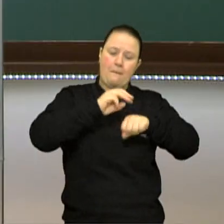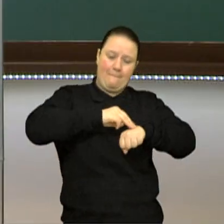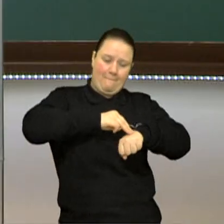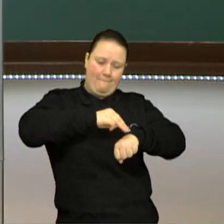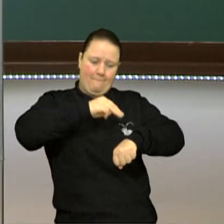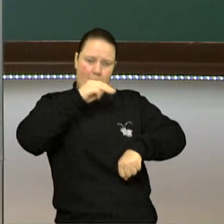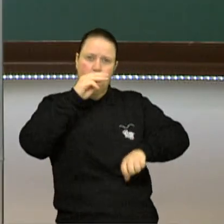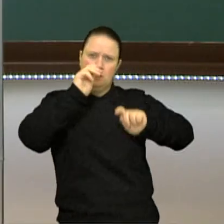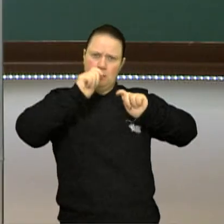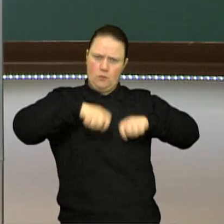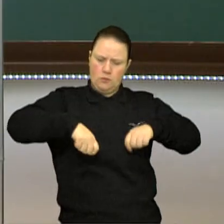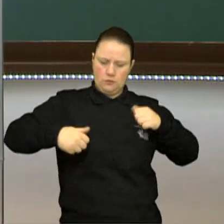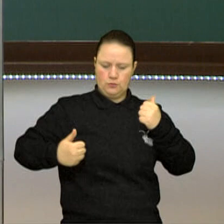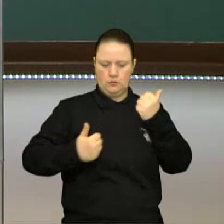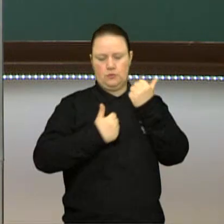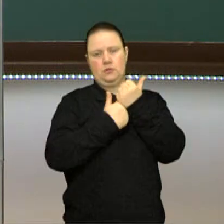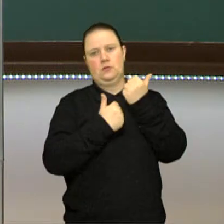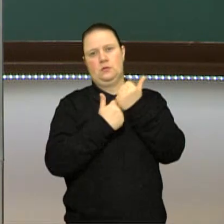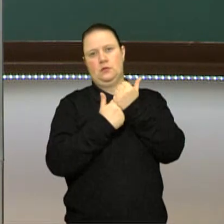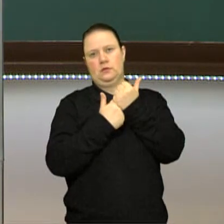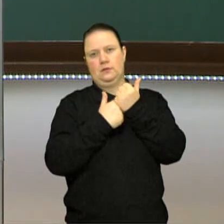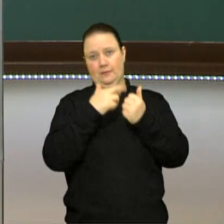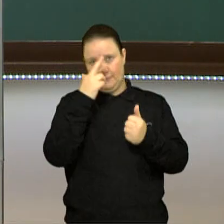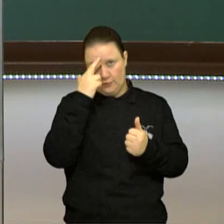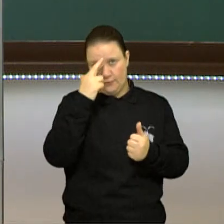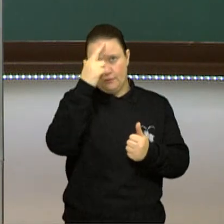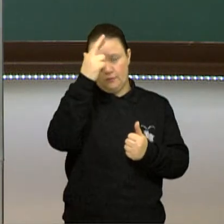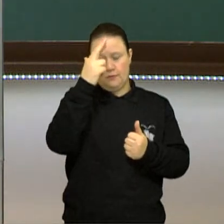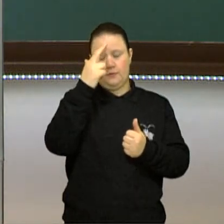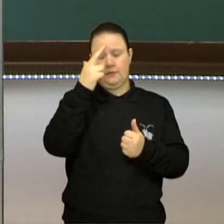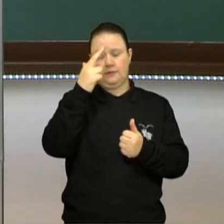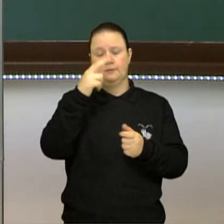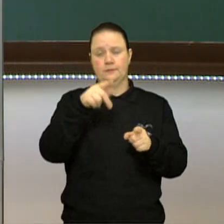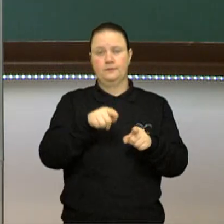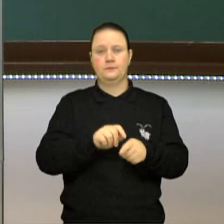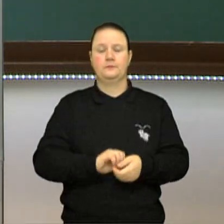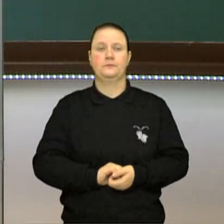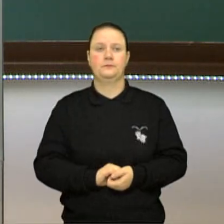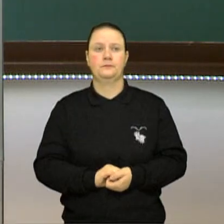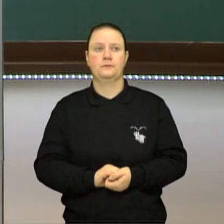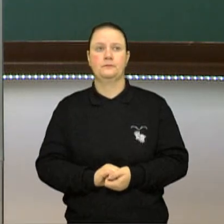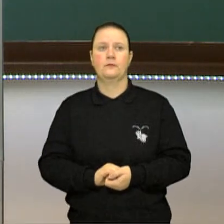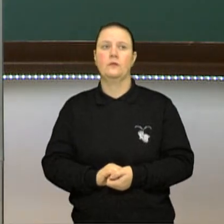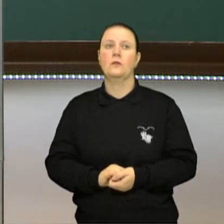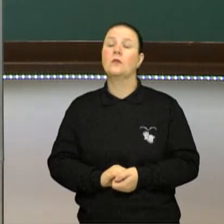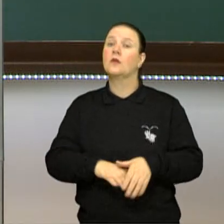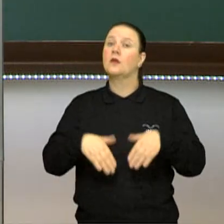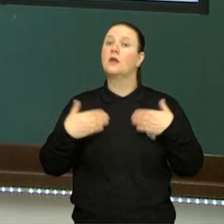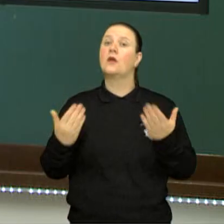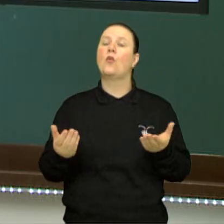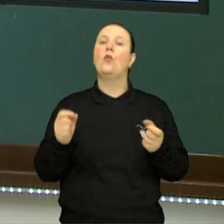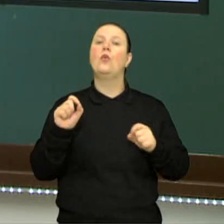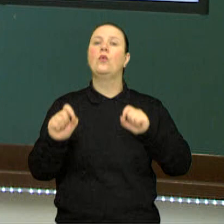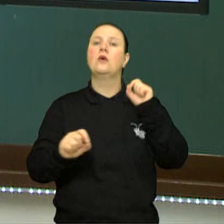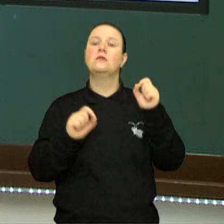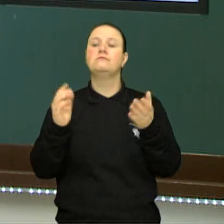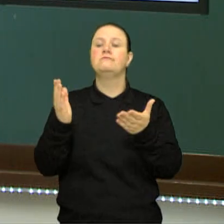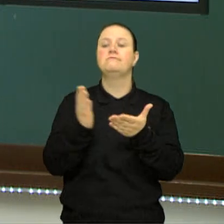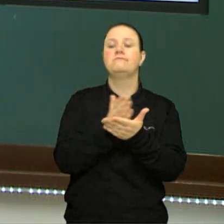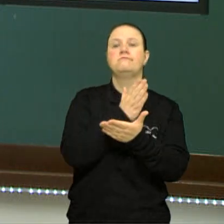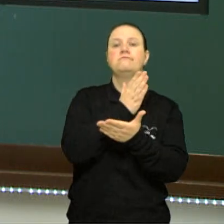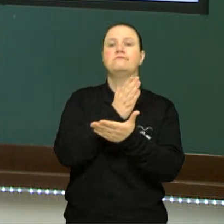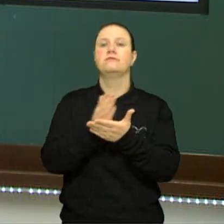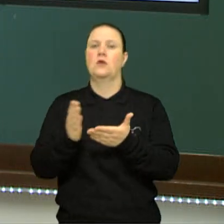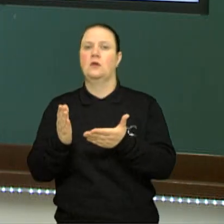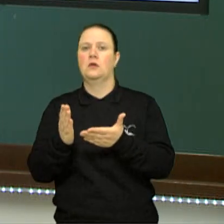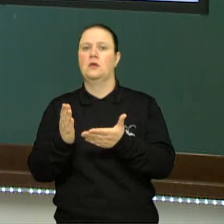poderia ser califa, ou seja, esse líder espiritual religioso, tá? Então vai surgir uma divisão